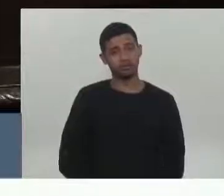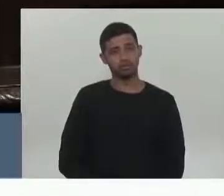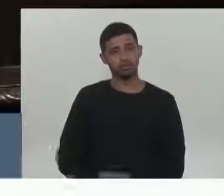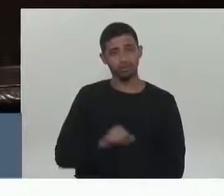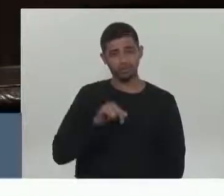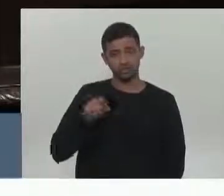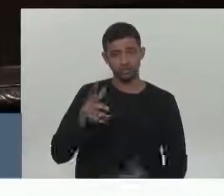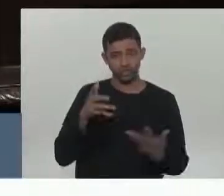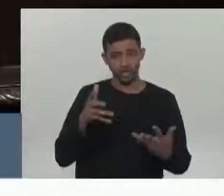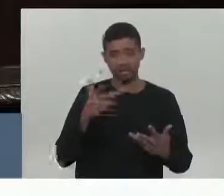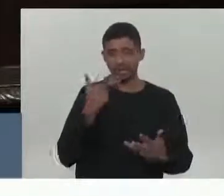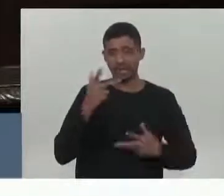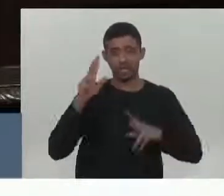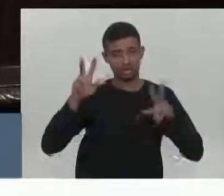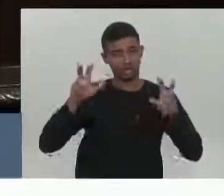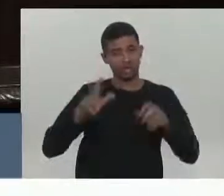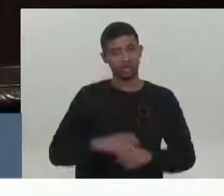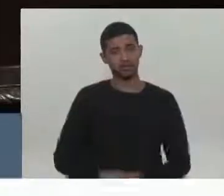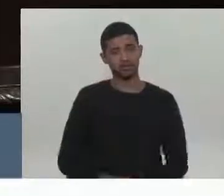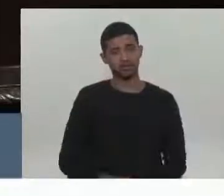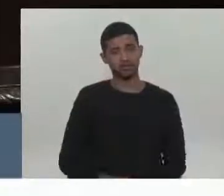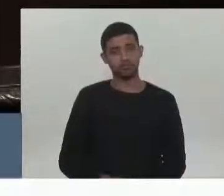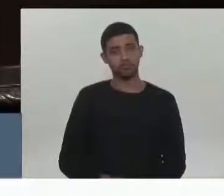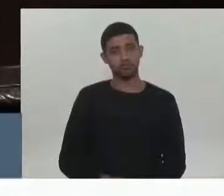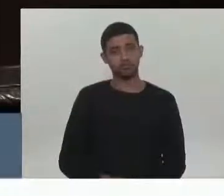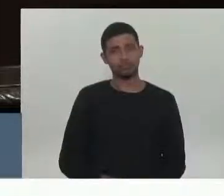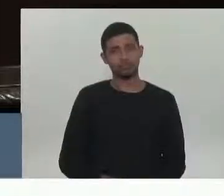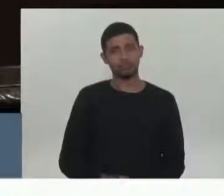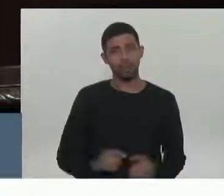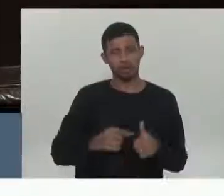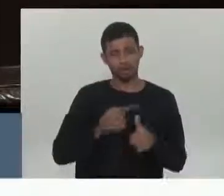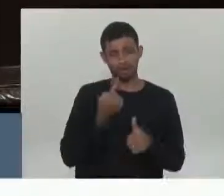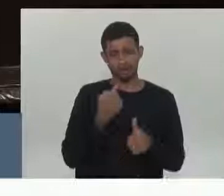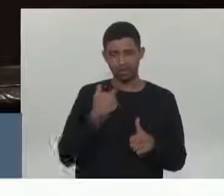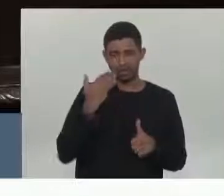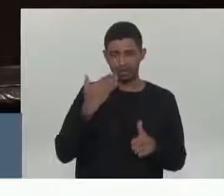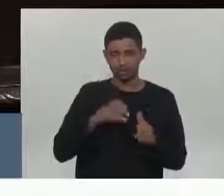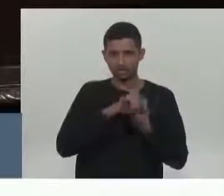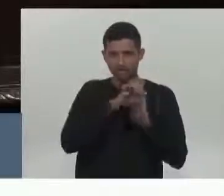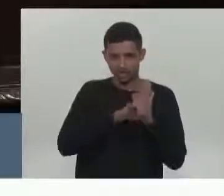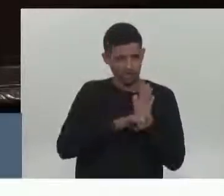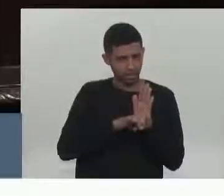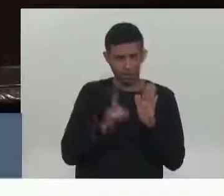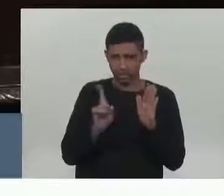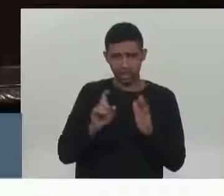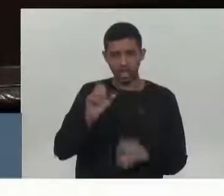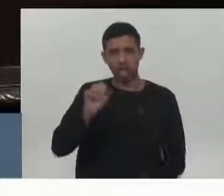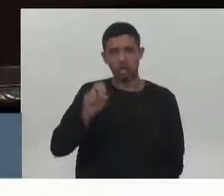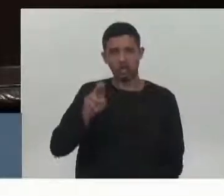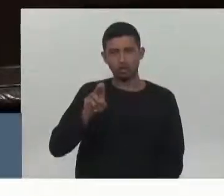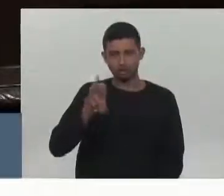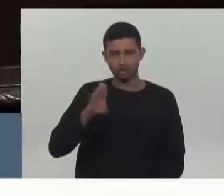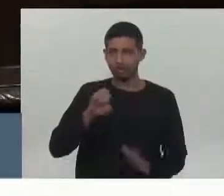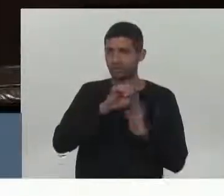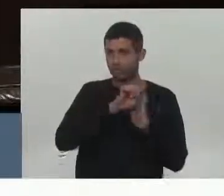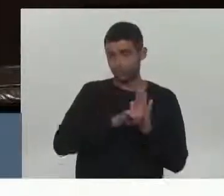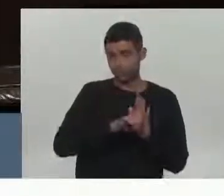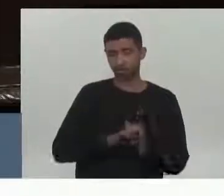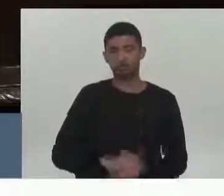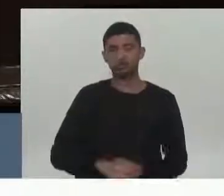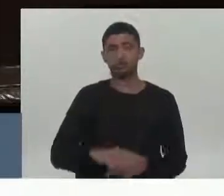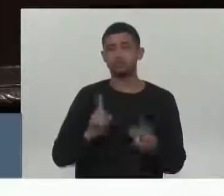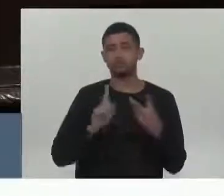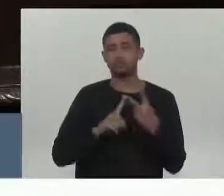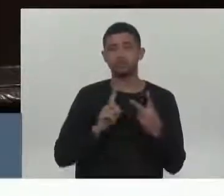tema. Em primeiro lugar, ninguém apresentou emenda, foi uma subemenda. Segundo